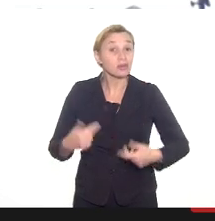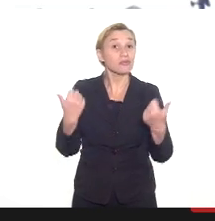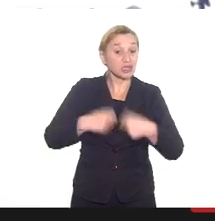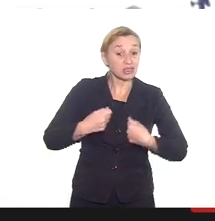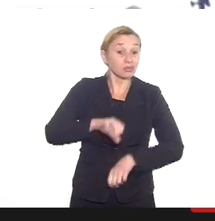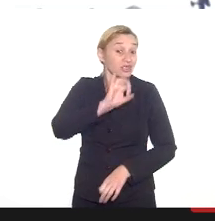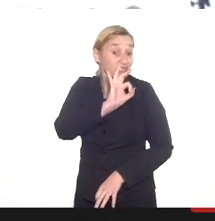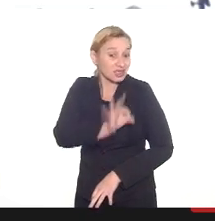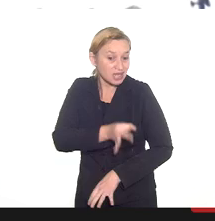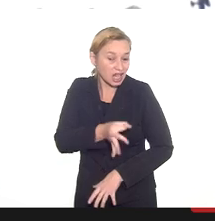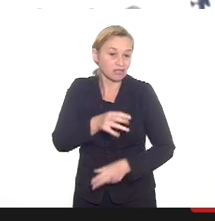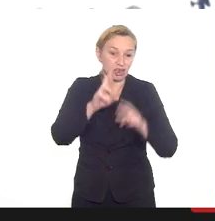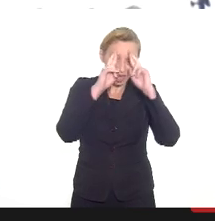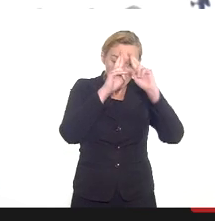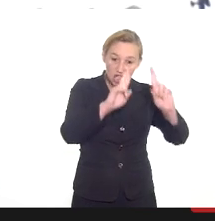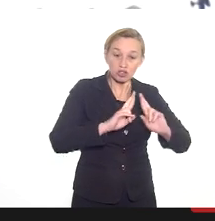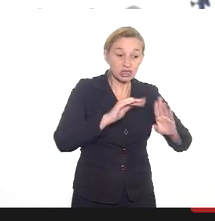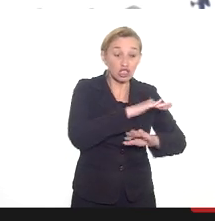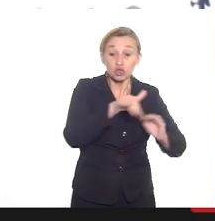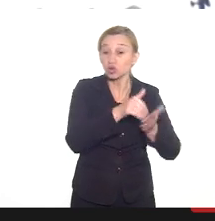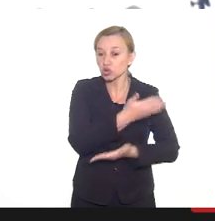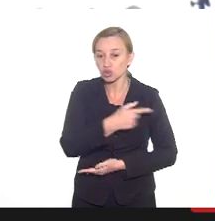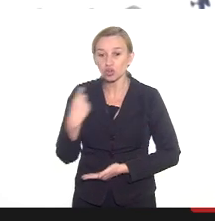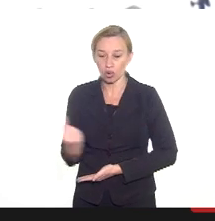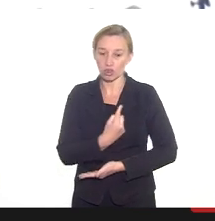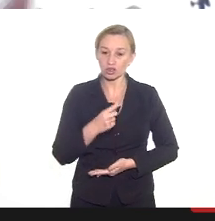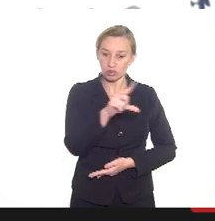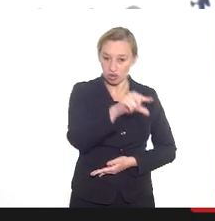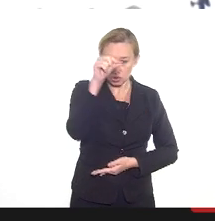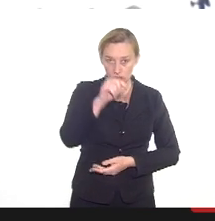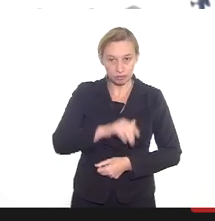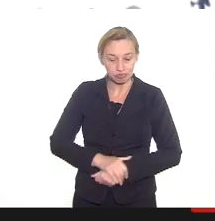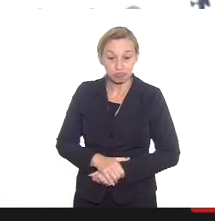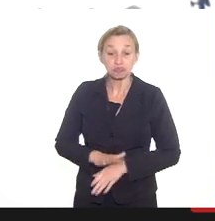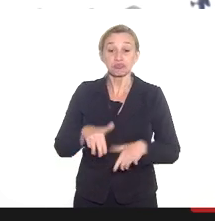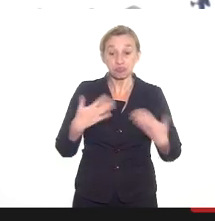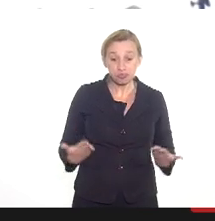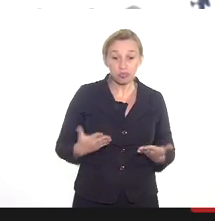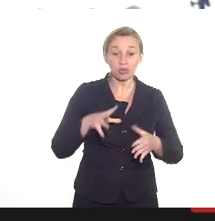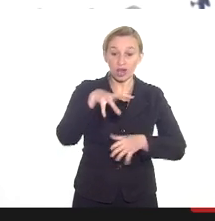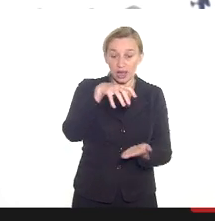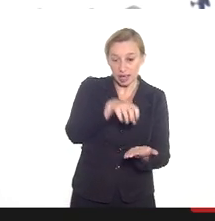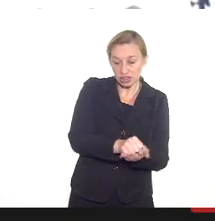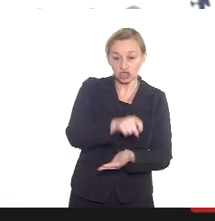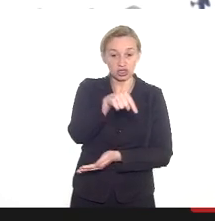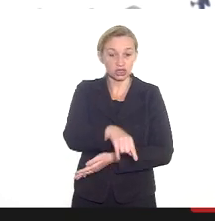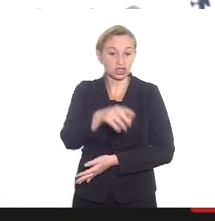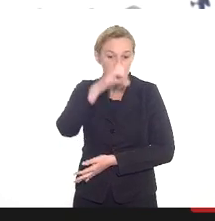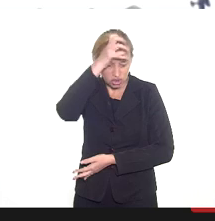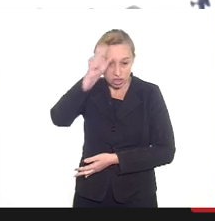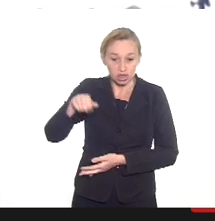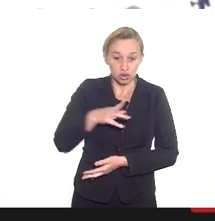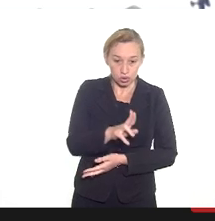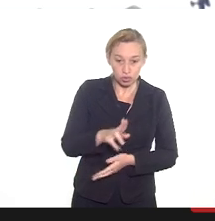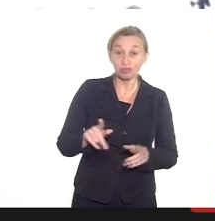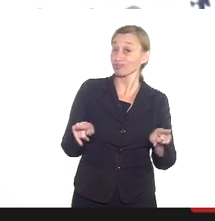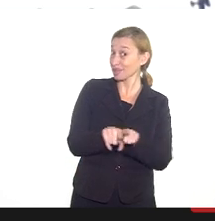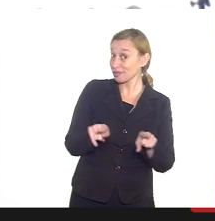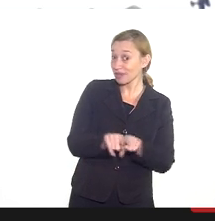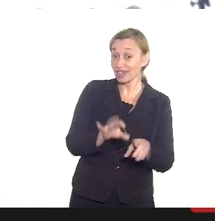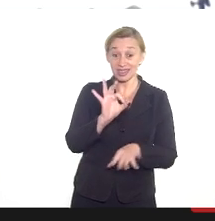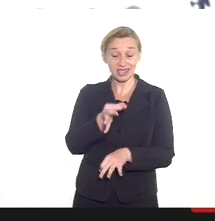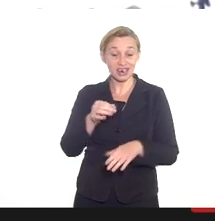fato, sermos respeitados com as nossas escolhas. Então, o meu registro à tia Ju e também, claro,